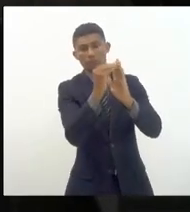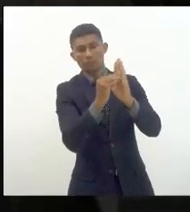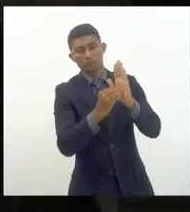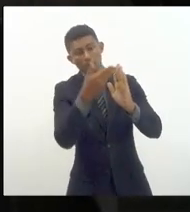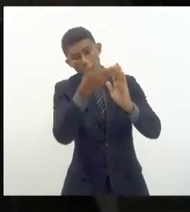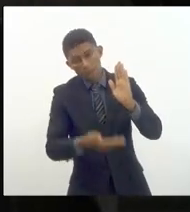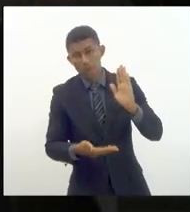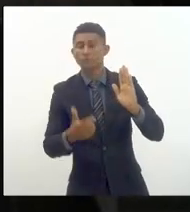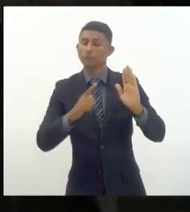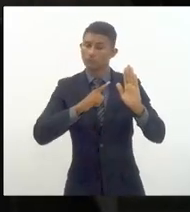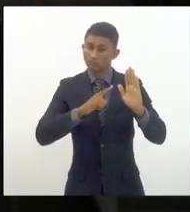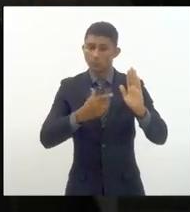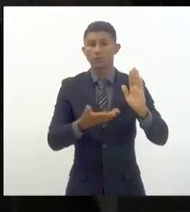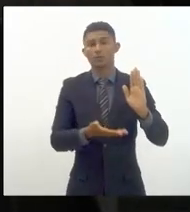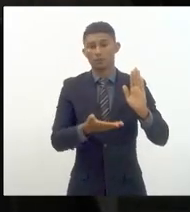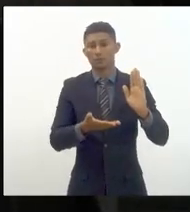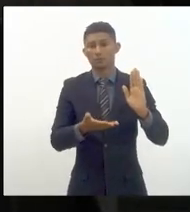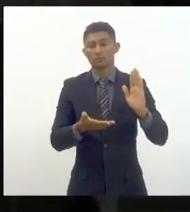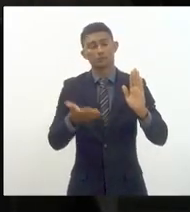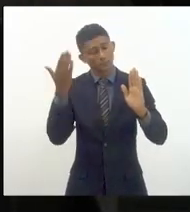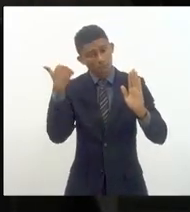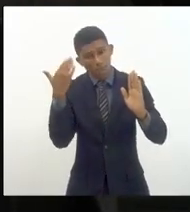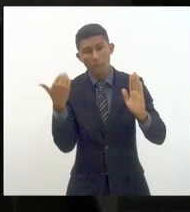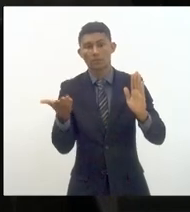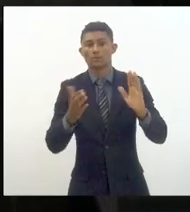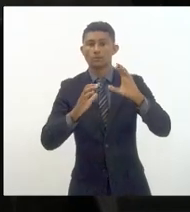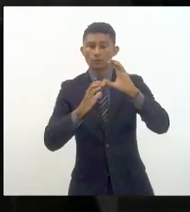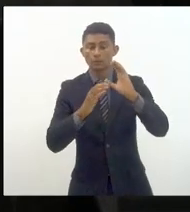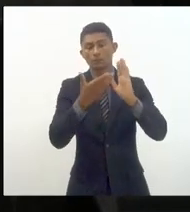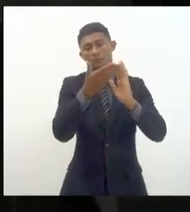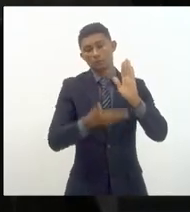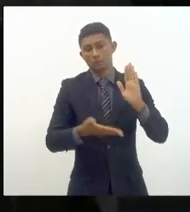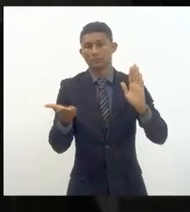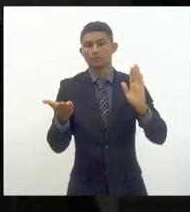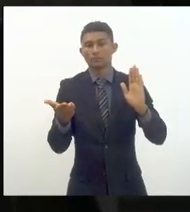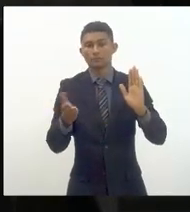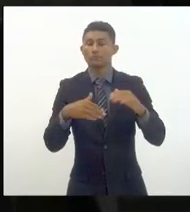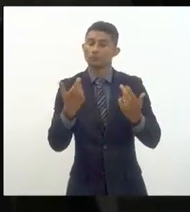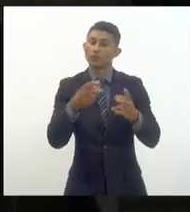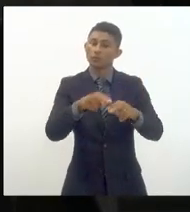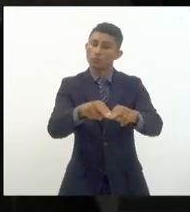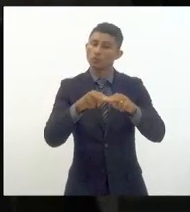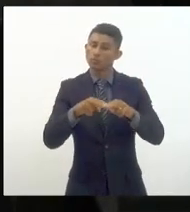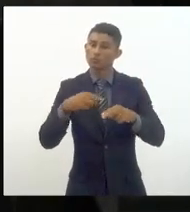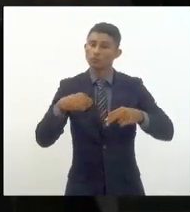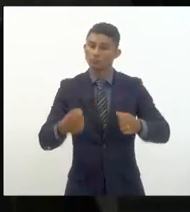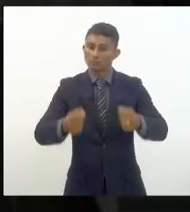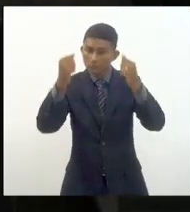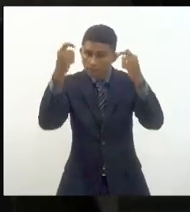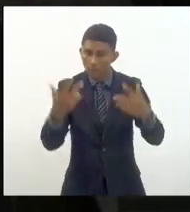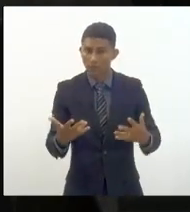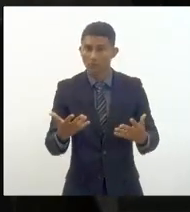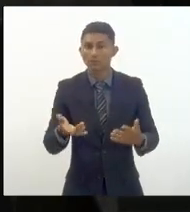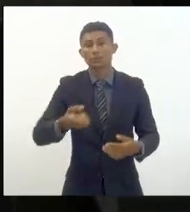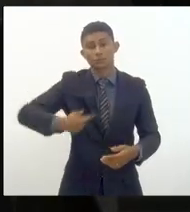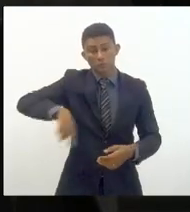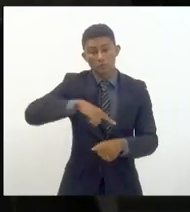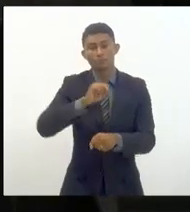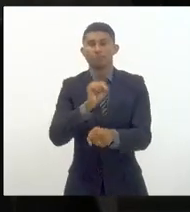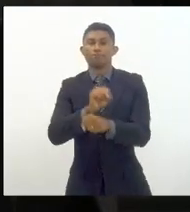a cada cargo colocado à disposição naquele daquele certame por isso faço aqui esse apontamento estamos no